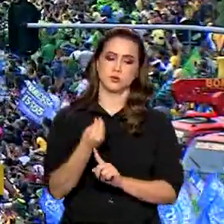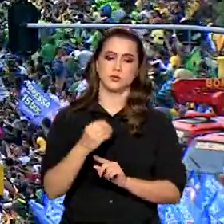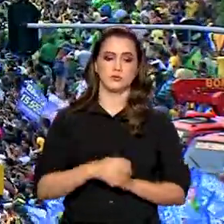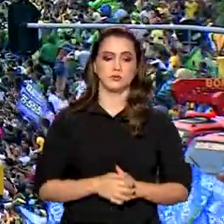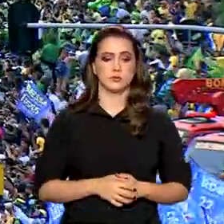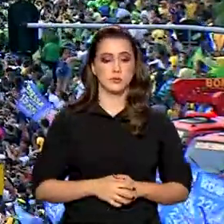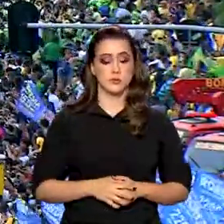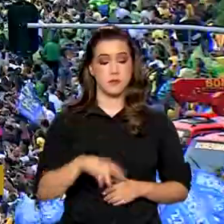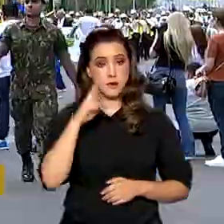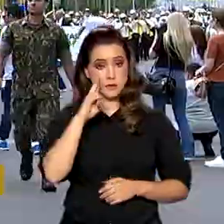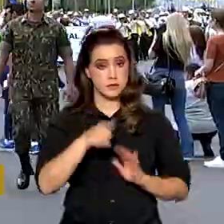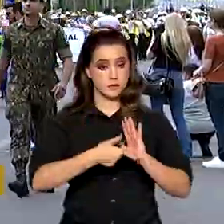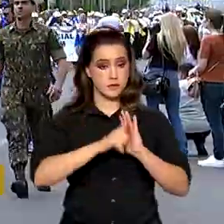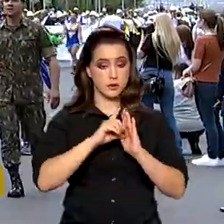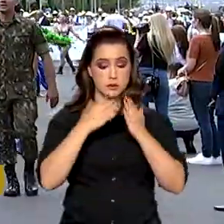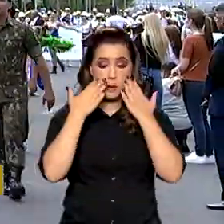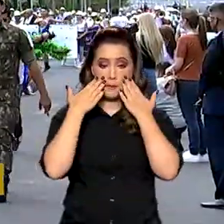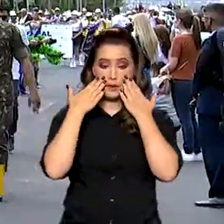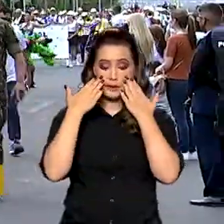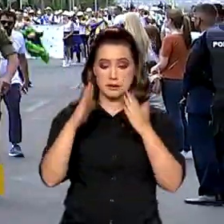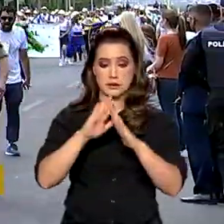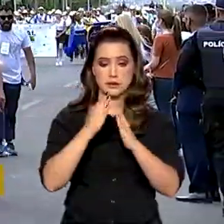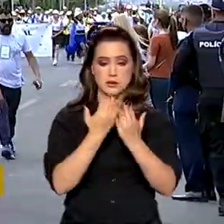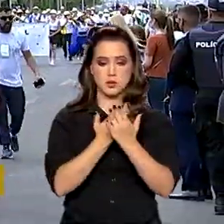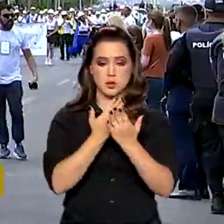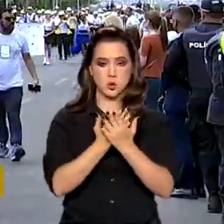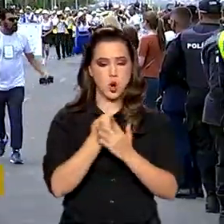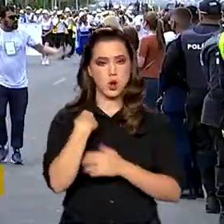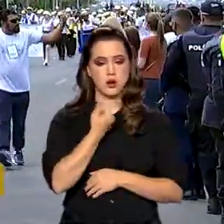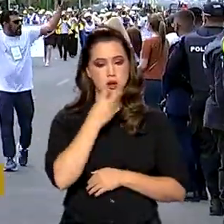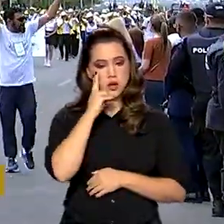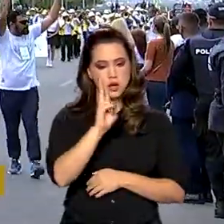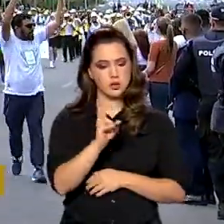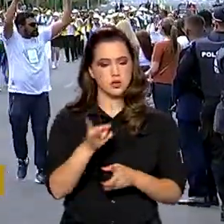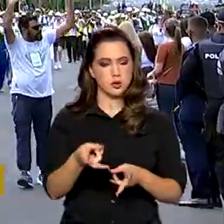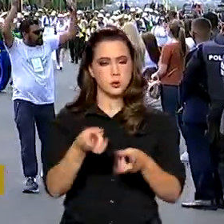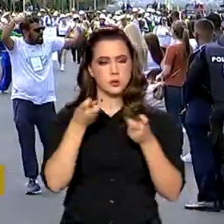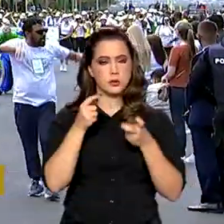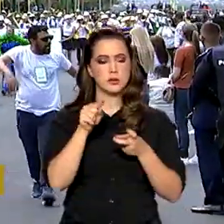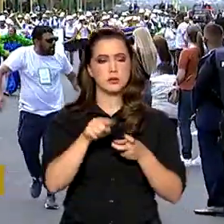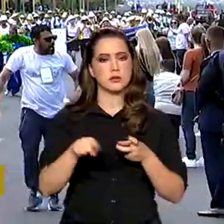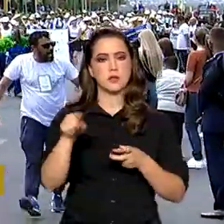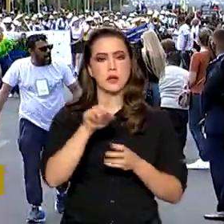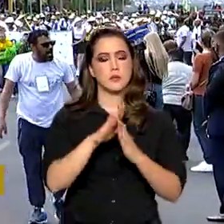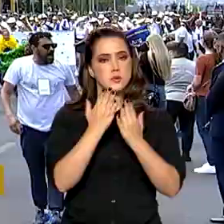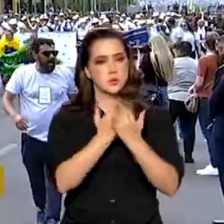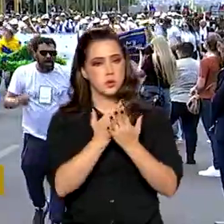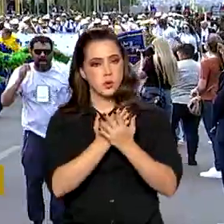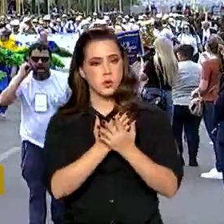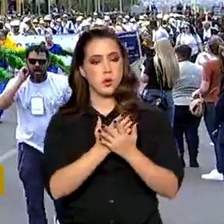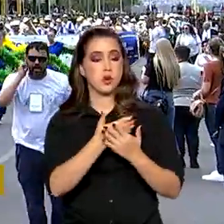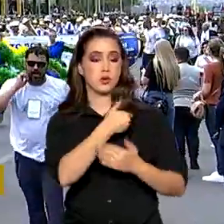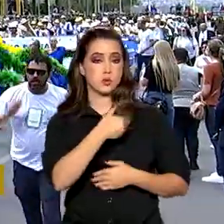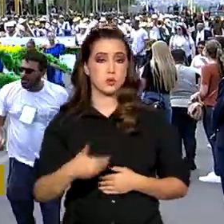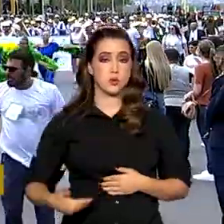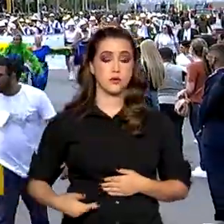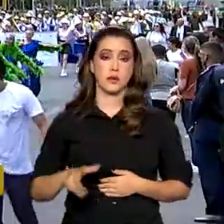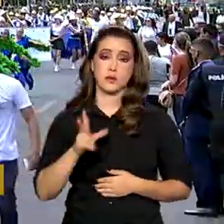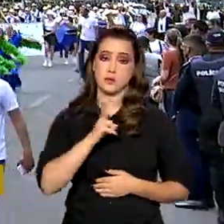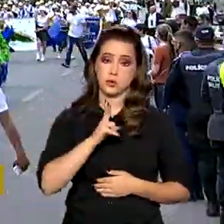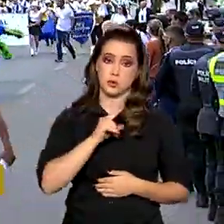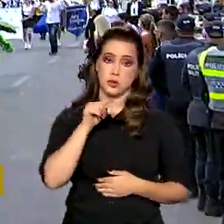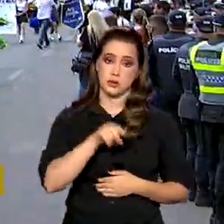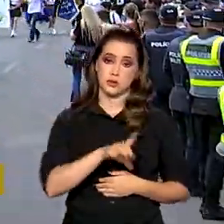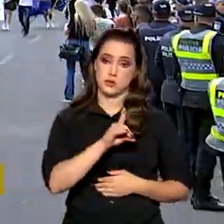viu ali há pouco, né, a apresentação de escolas, a gente volta a ver de escolas públicas e particulares aqui do Distrito